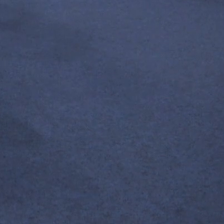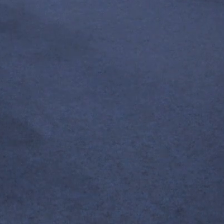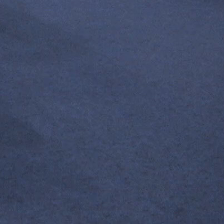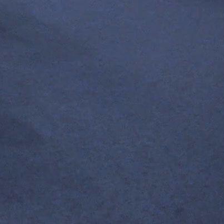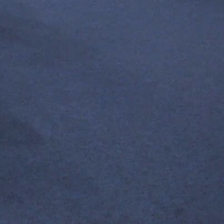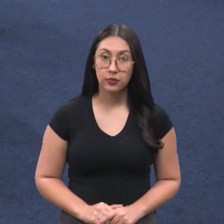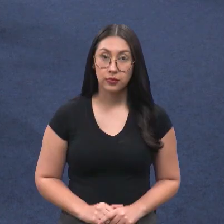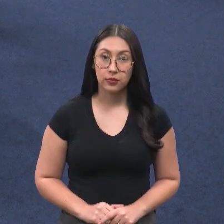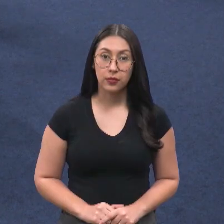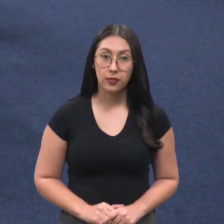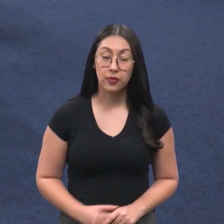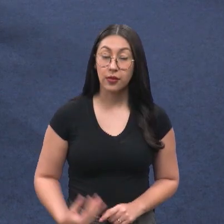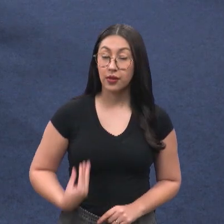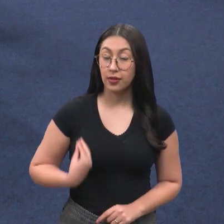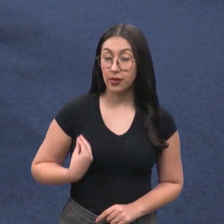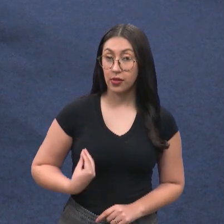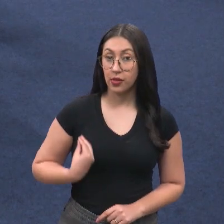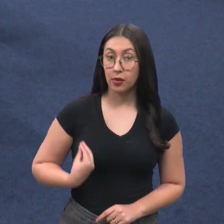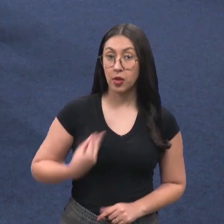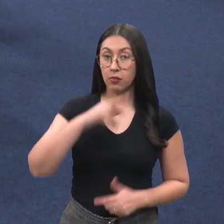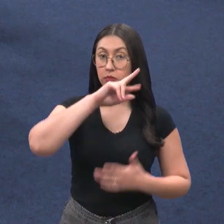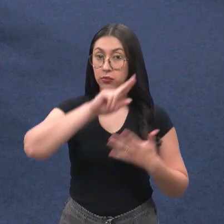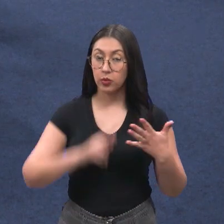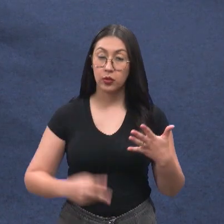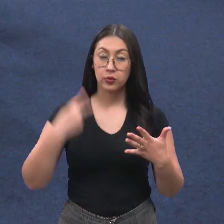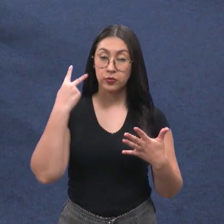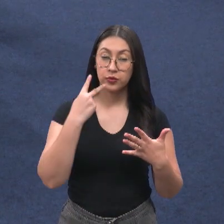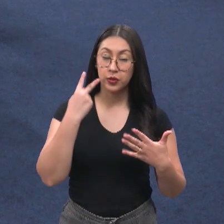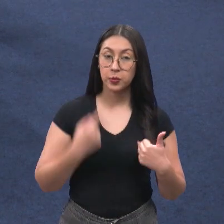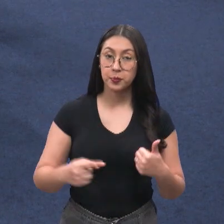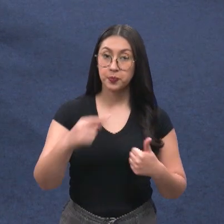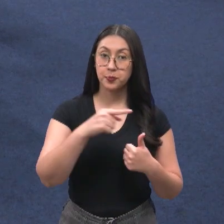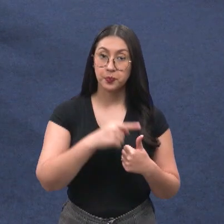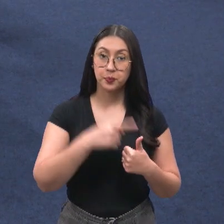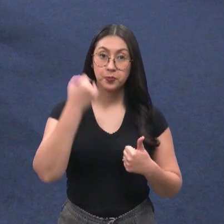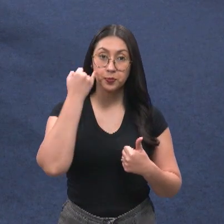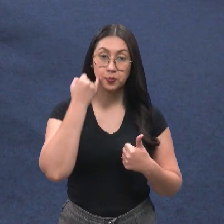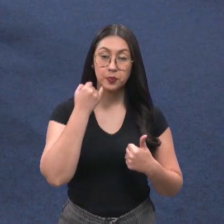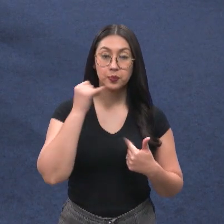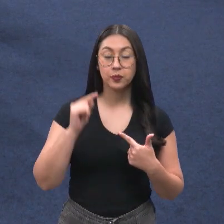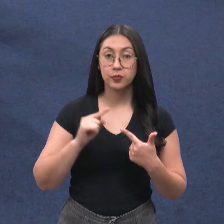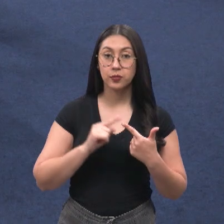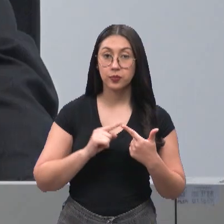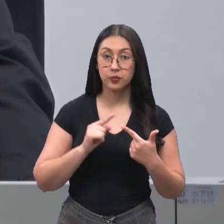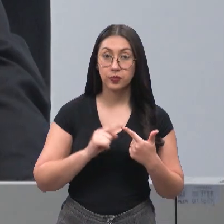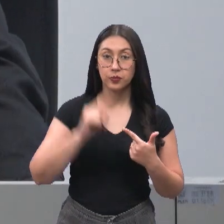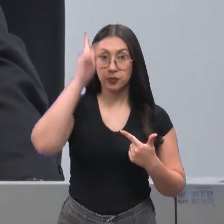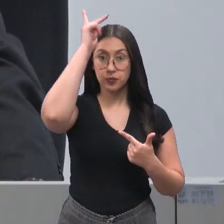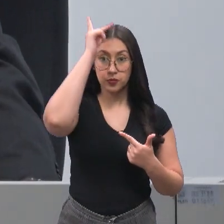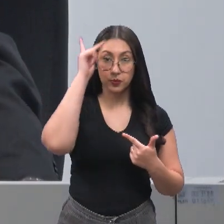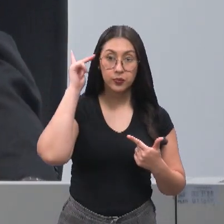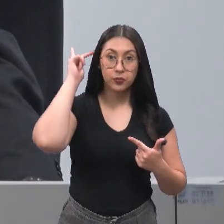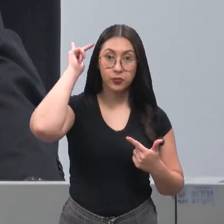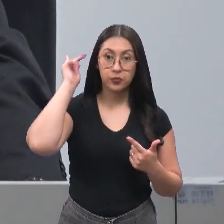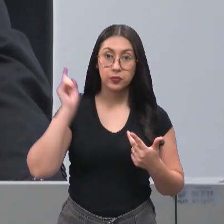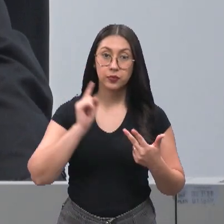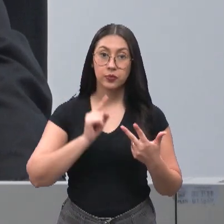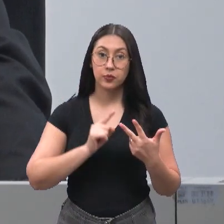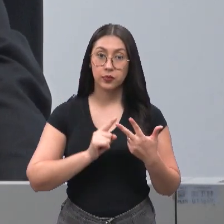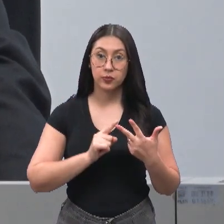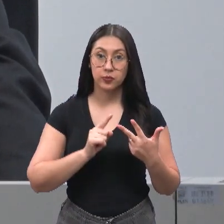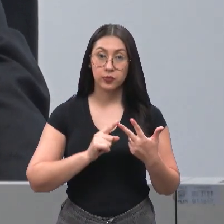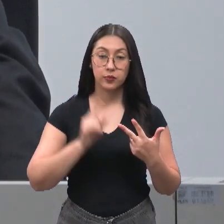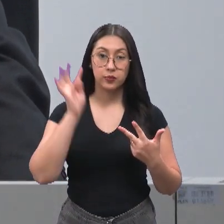Estão presentes os seguintes vereadores: vereador Zé Luiz, vereador Fernando Petiti, vereador